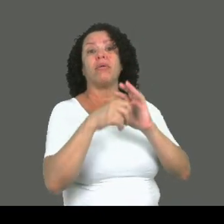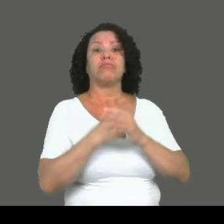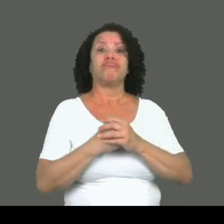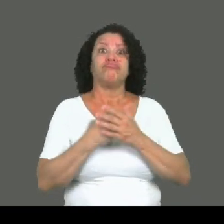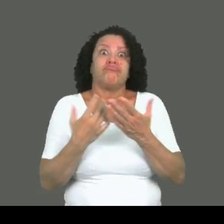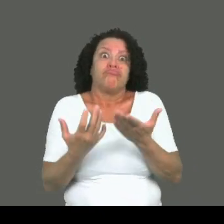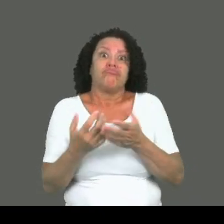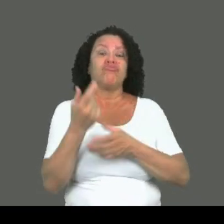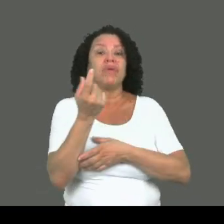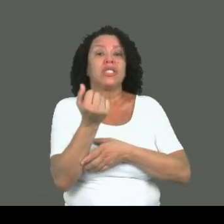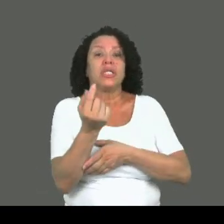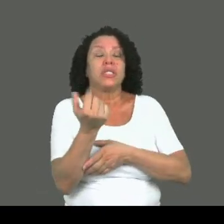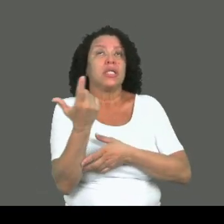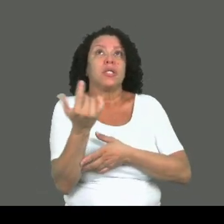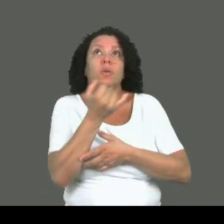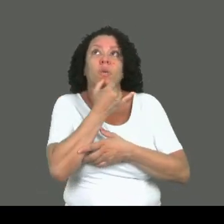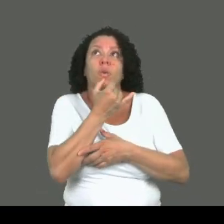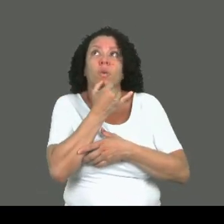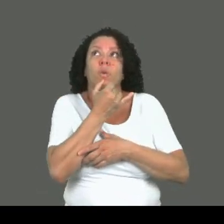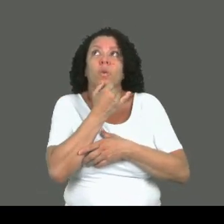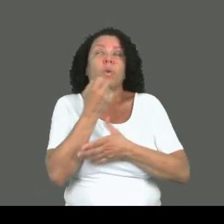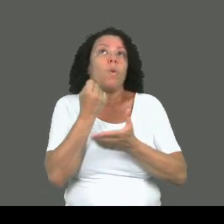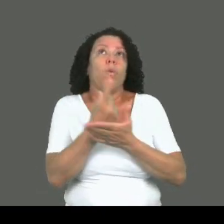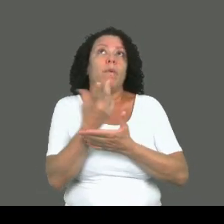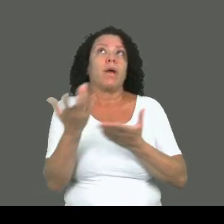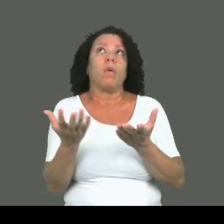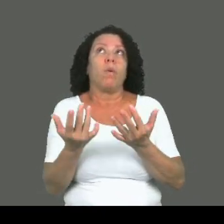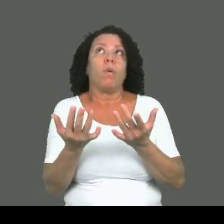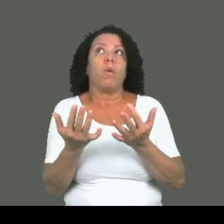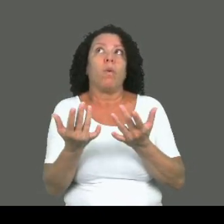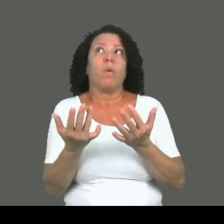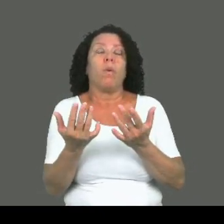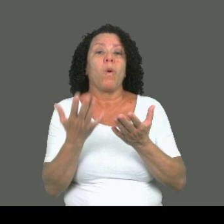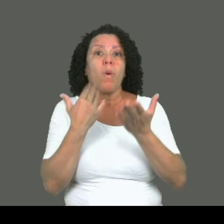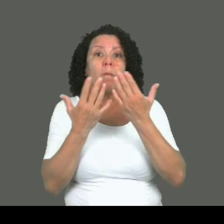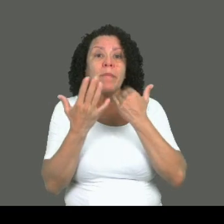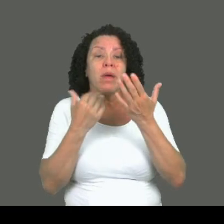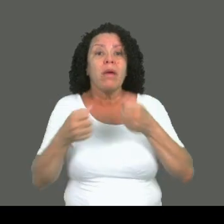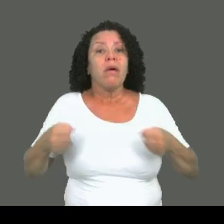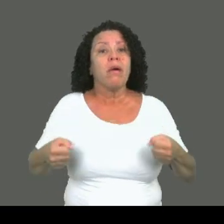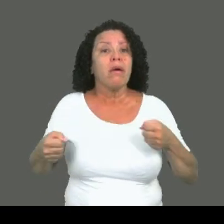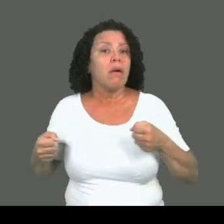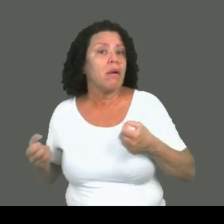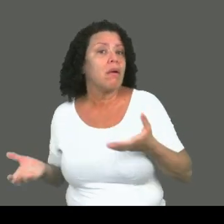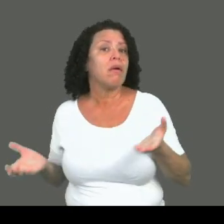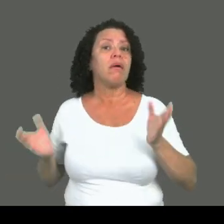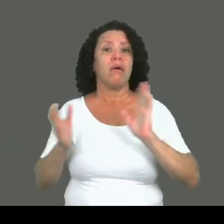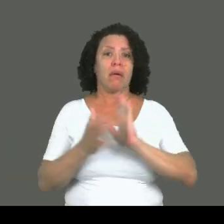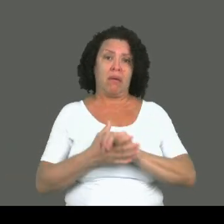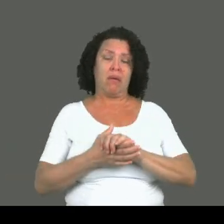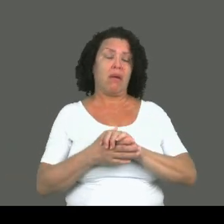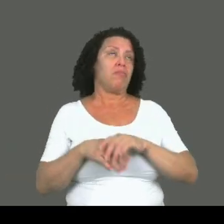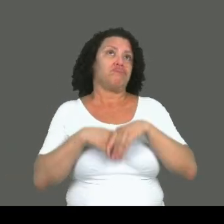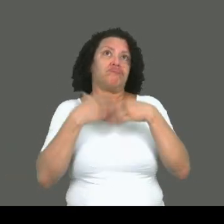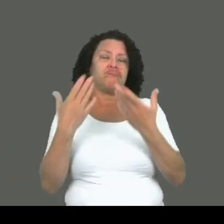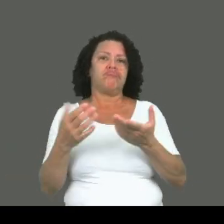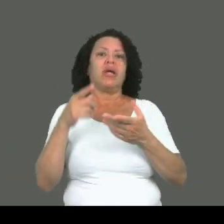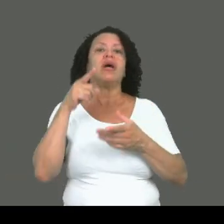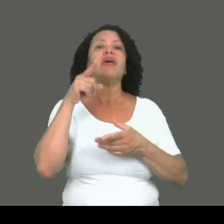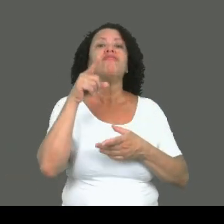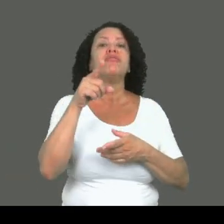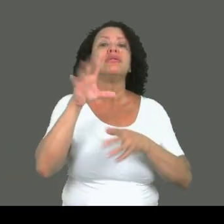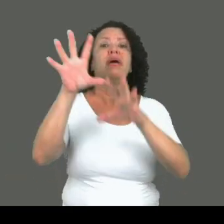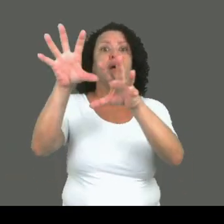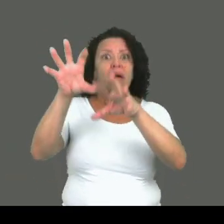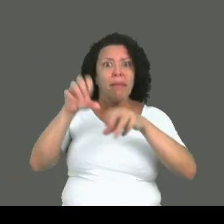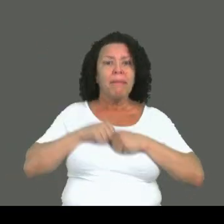não vai ter dinheiro para conseguir comprar um alimento, enfim, comprar comida. Ou seja, a gente adota